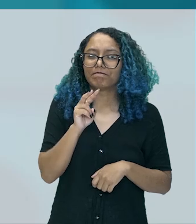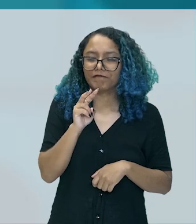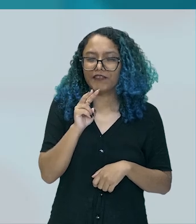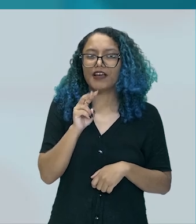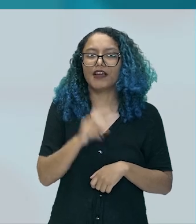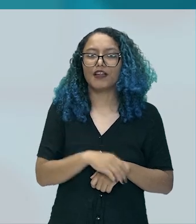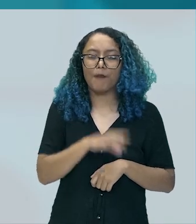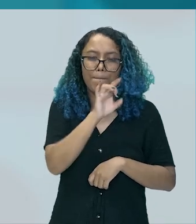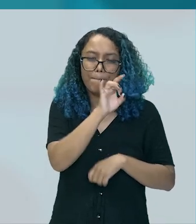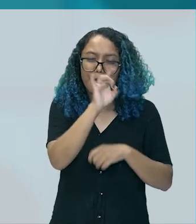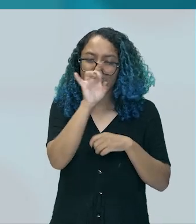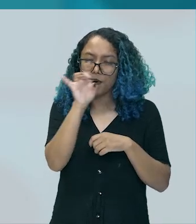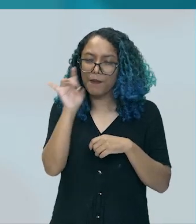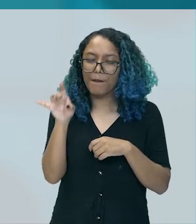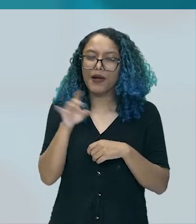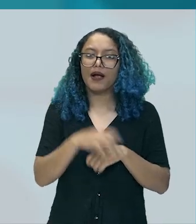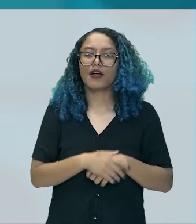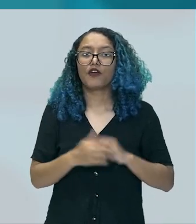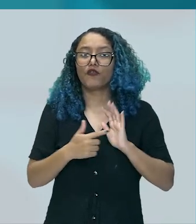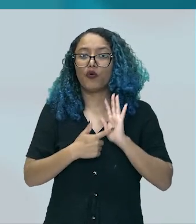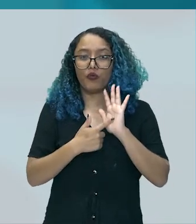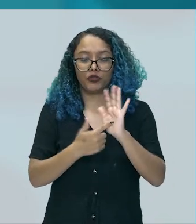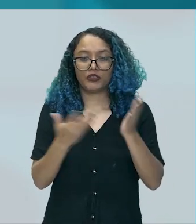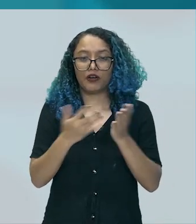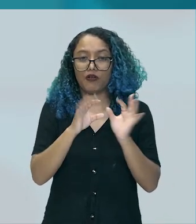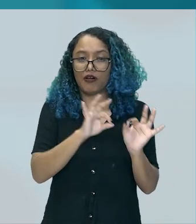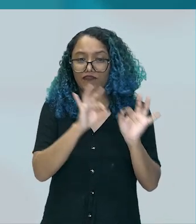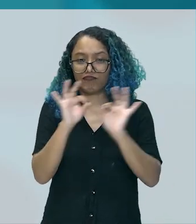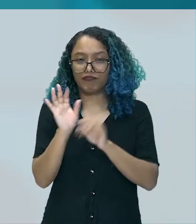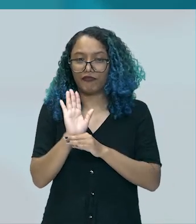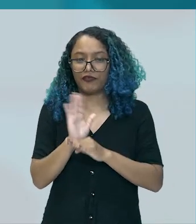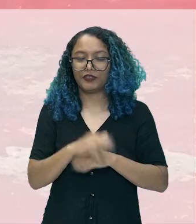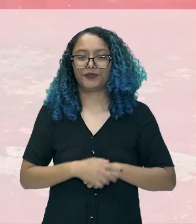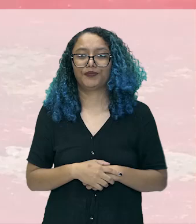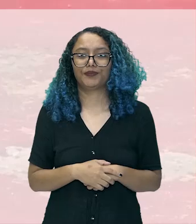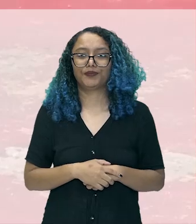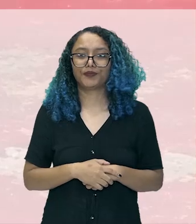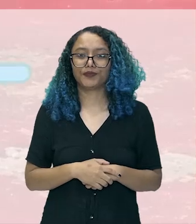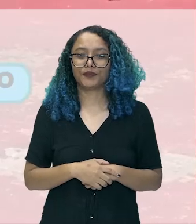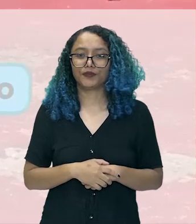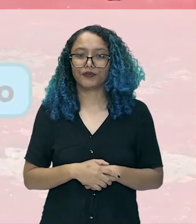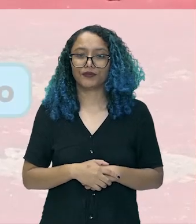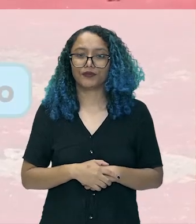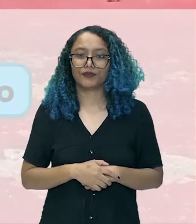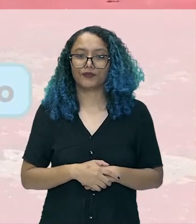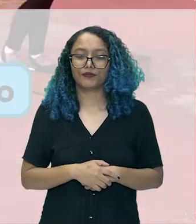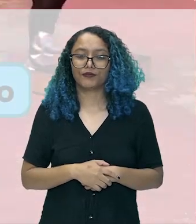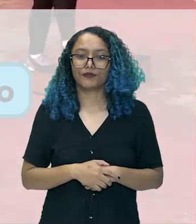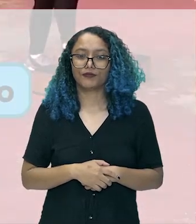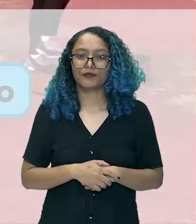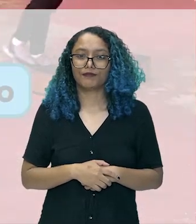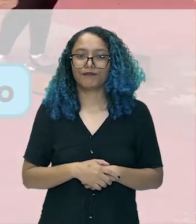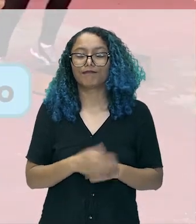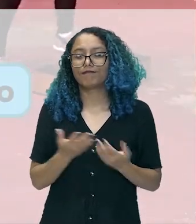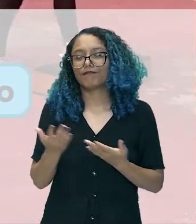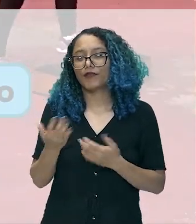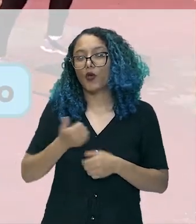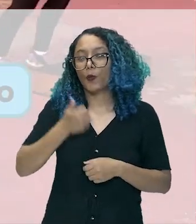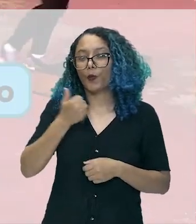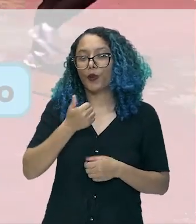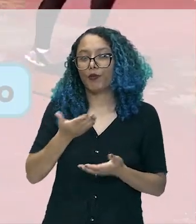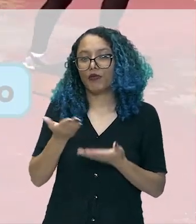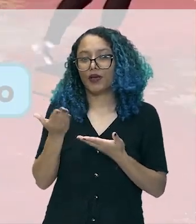a Zumba. A Zumba aí é altamente conhecida, muita gente gosta desse tipo de atividade. Eu sou uma pessoa